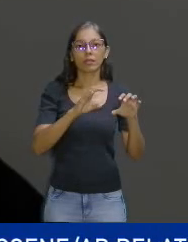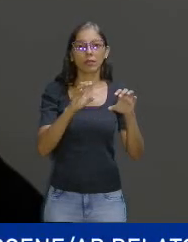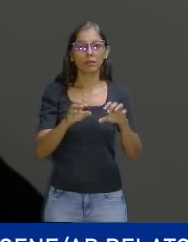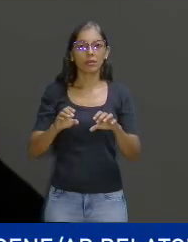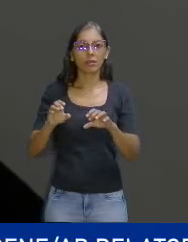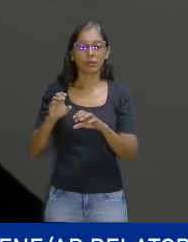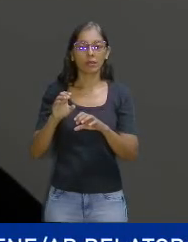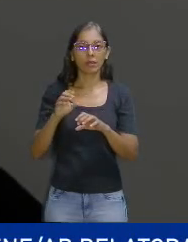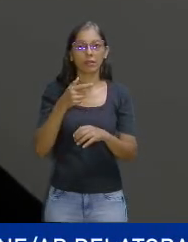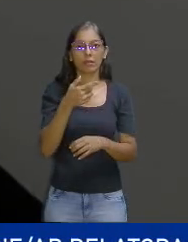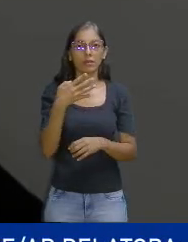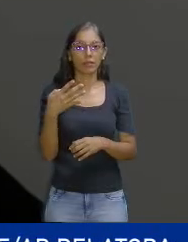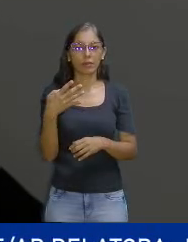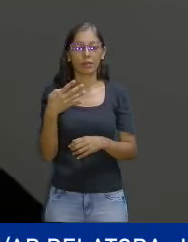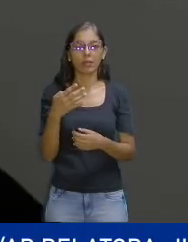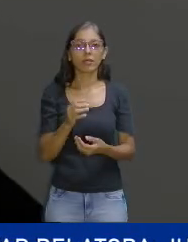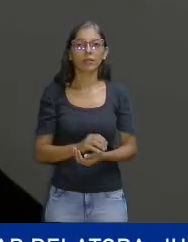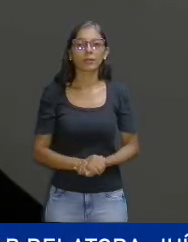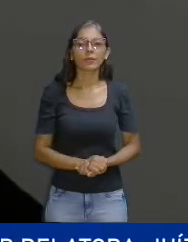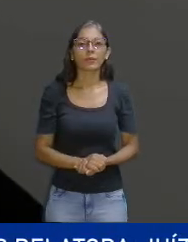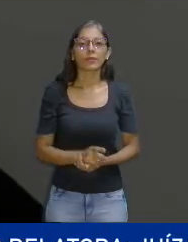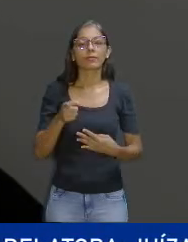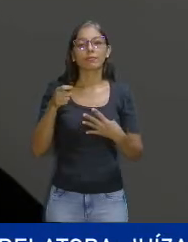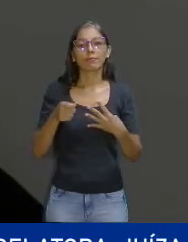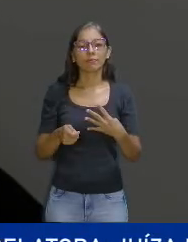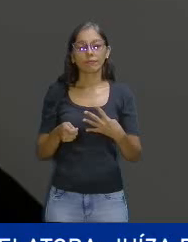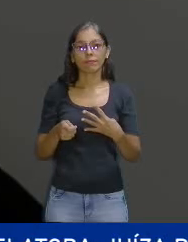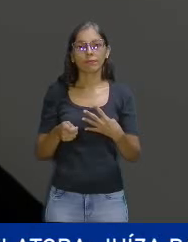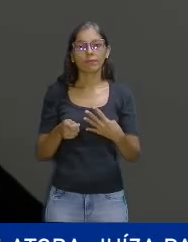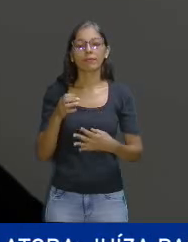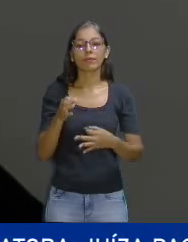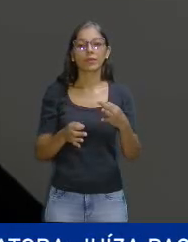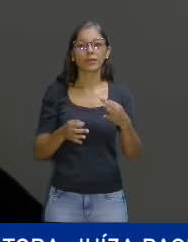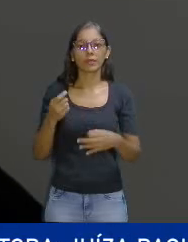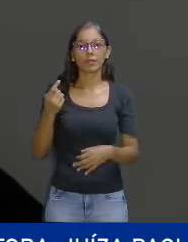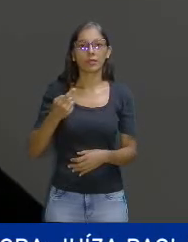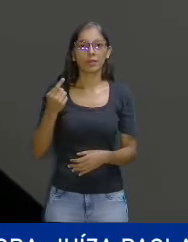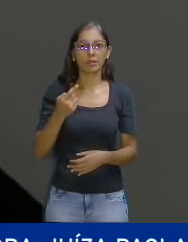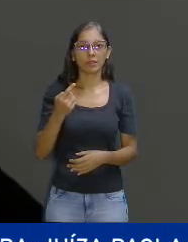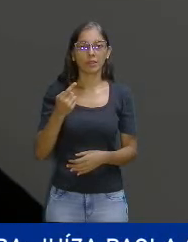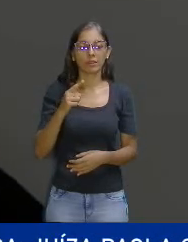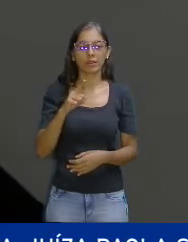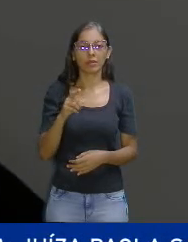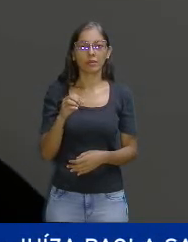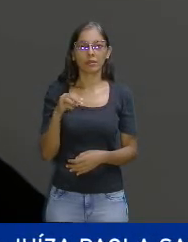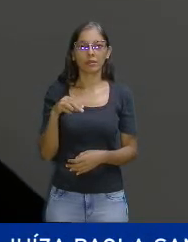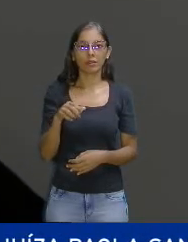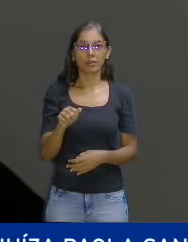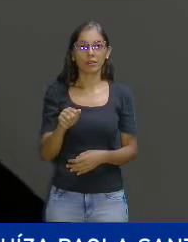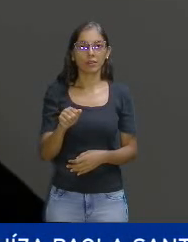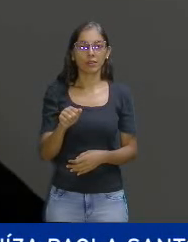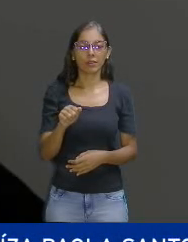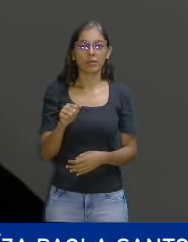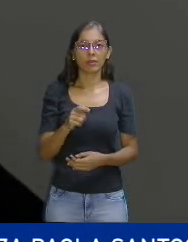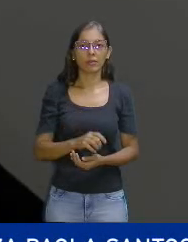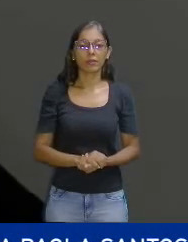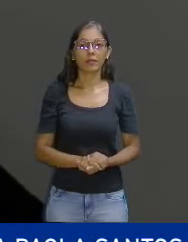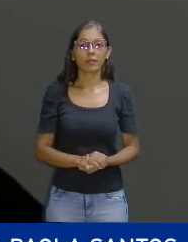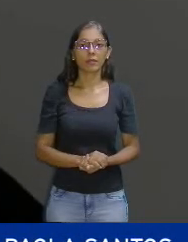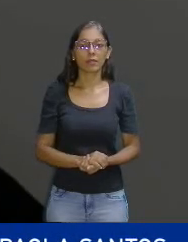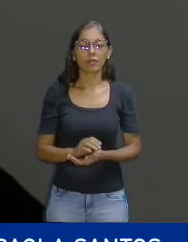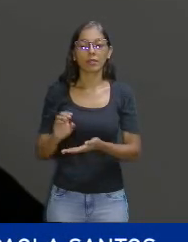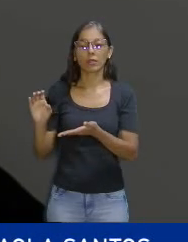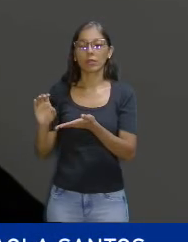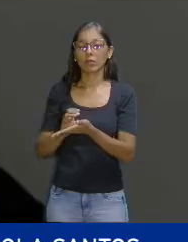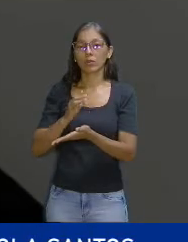0600-406-39.2024, origem Calçuene, barra P, relatora, juíza Paola Santos. Primeira zona eleitoral, que julgou desaprovadas